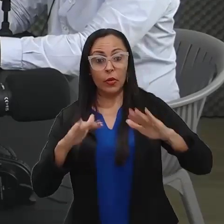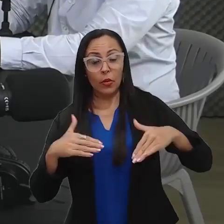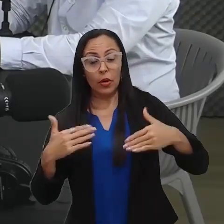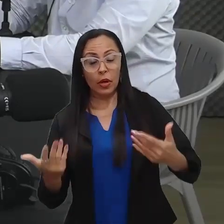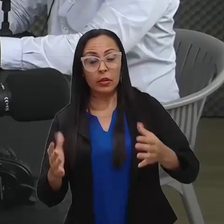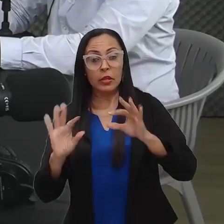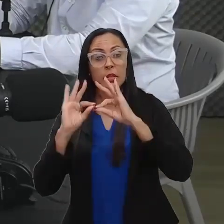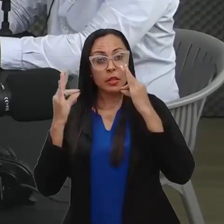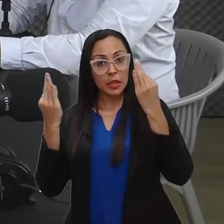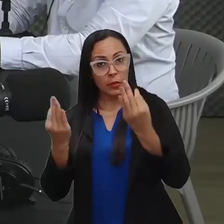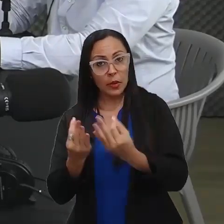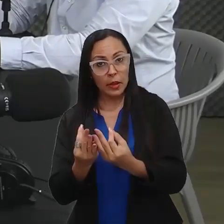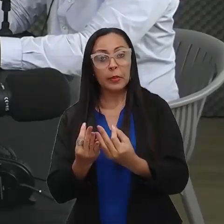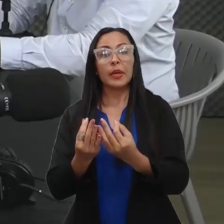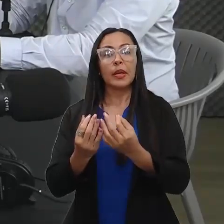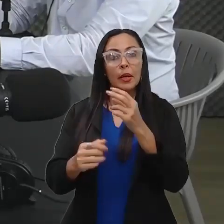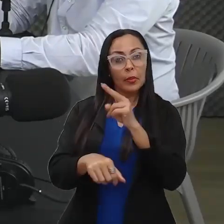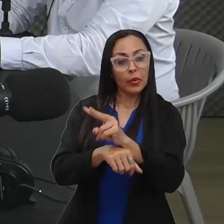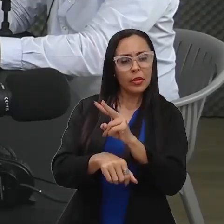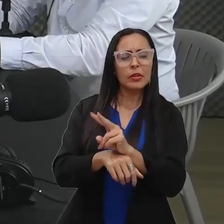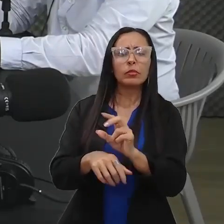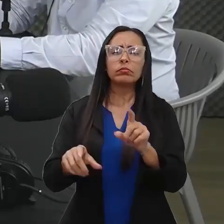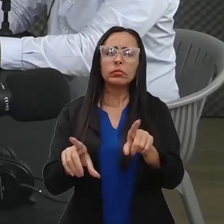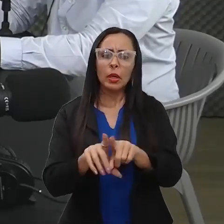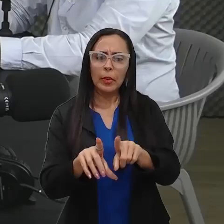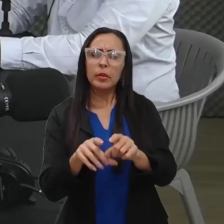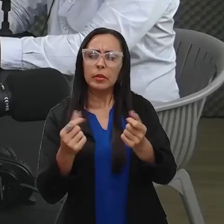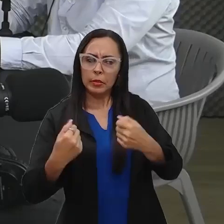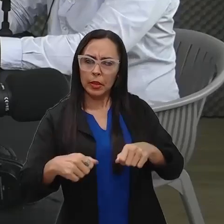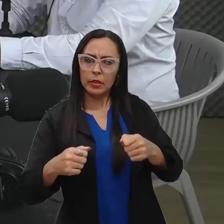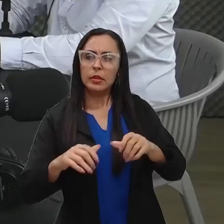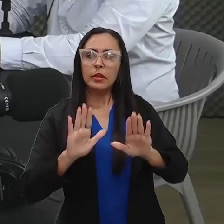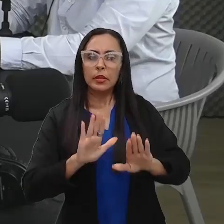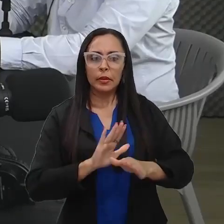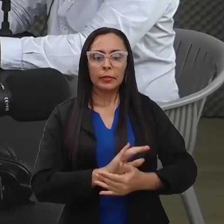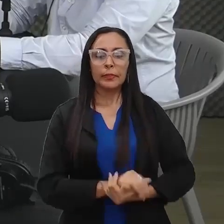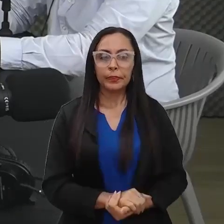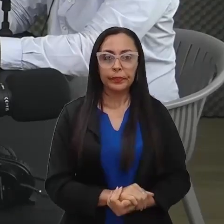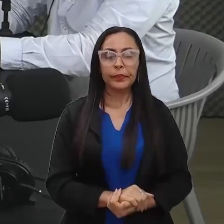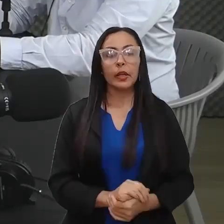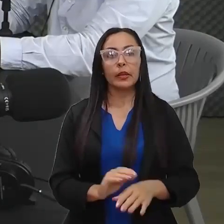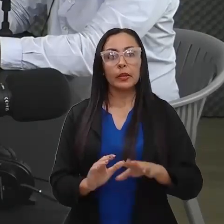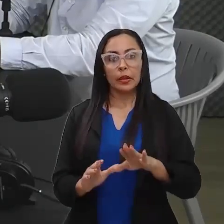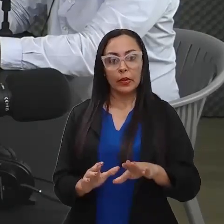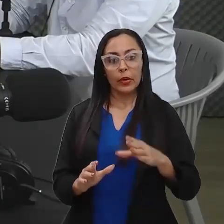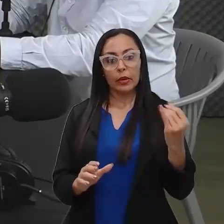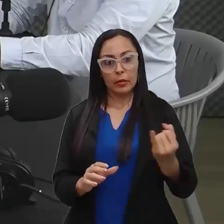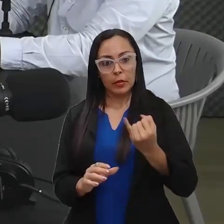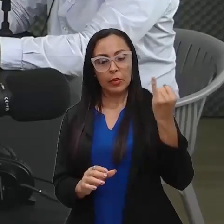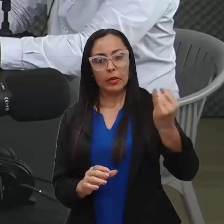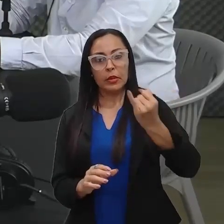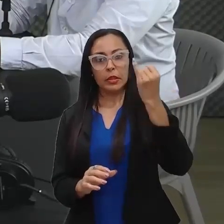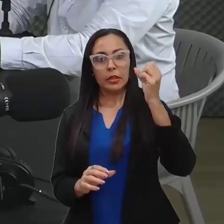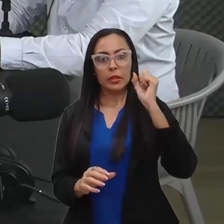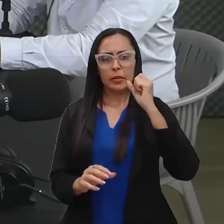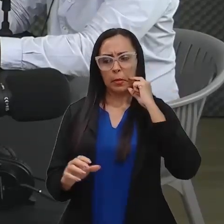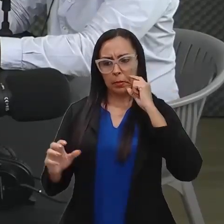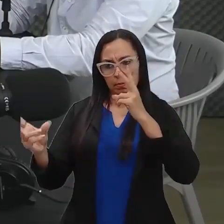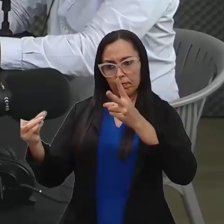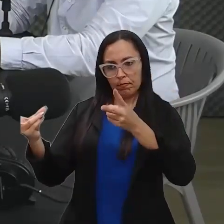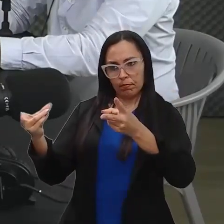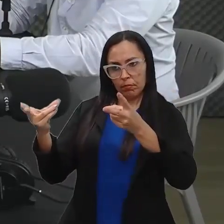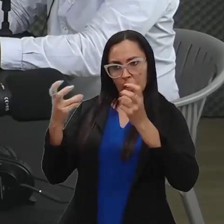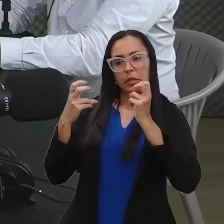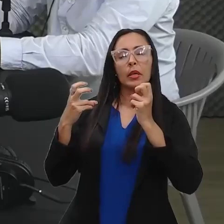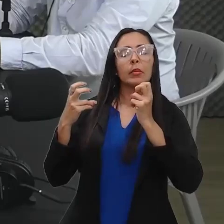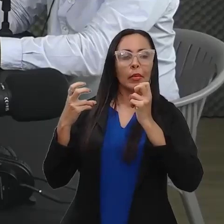família também vai precisar de proteção, né? Então, assim, é necessário, né, que a gente perceba que